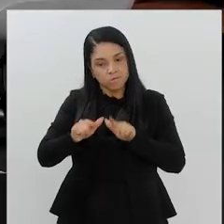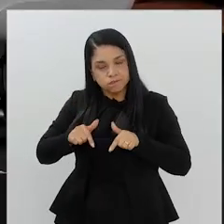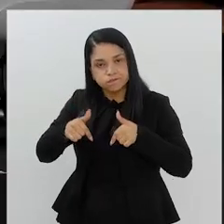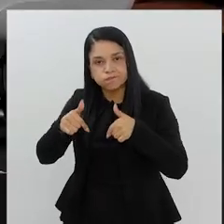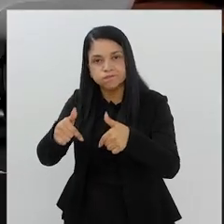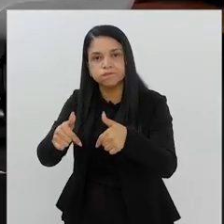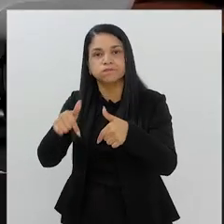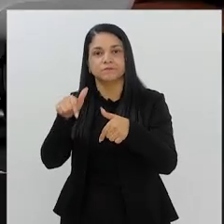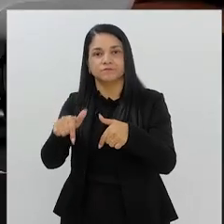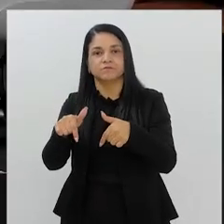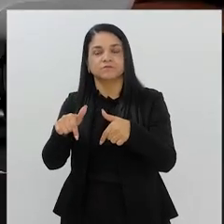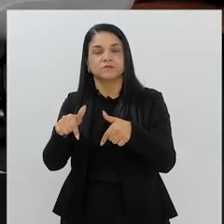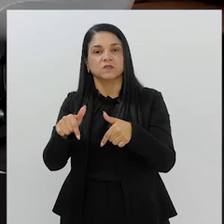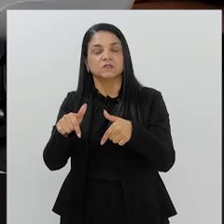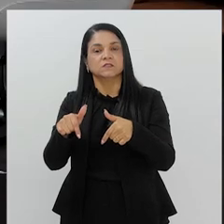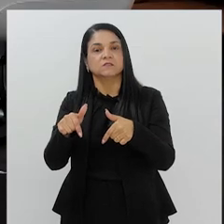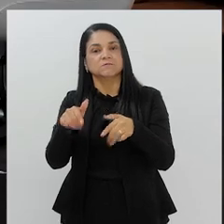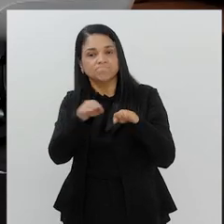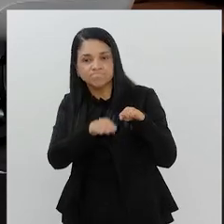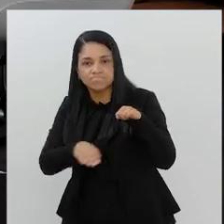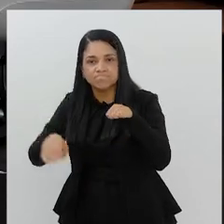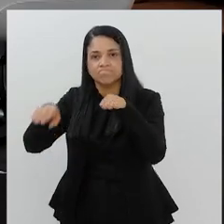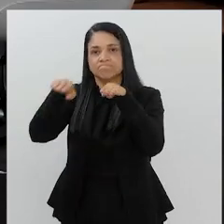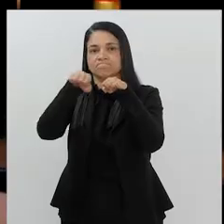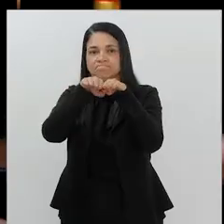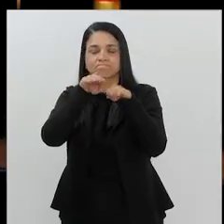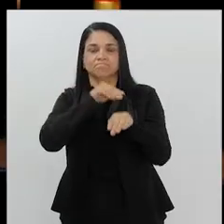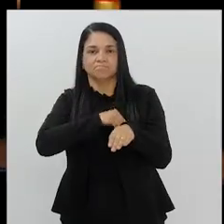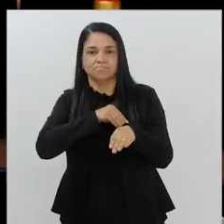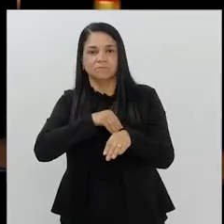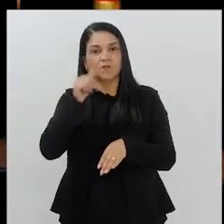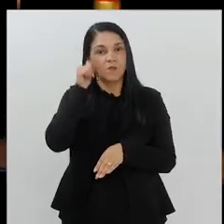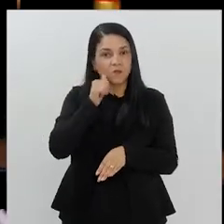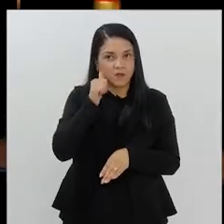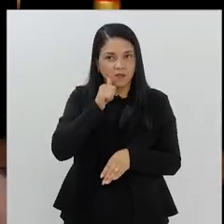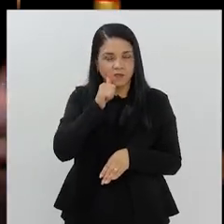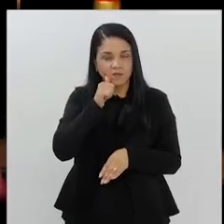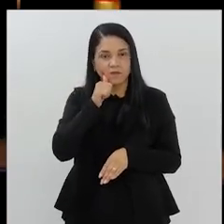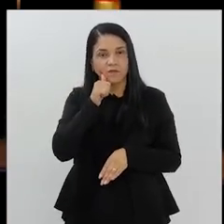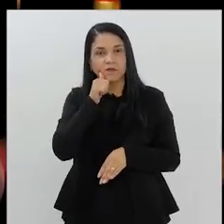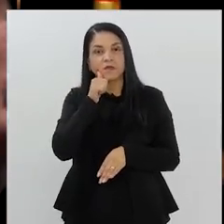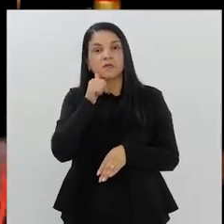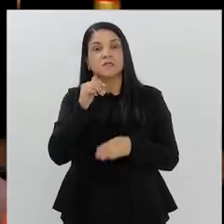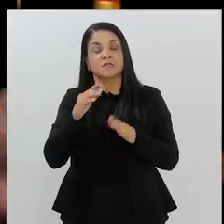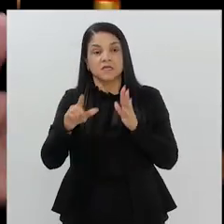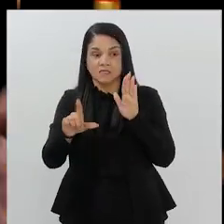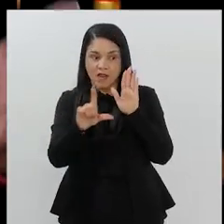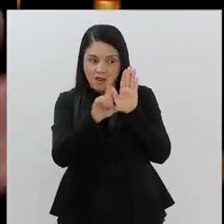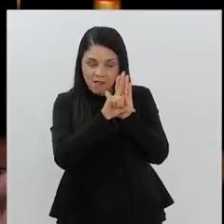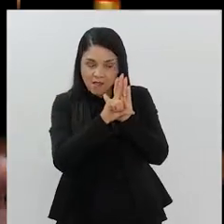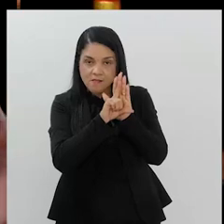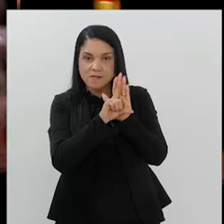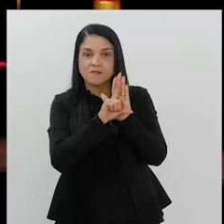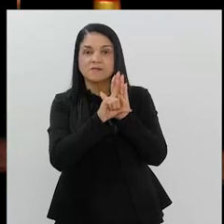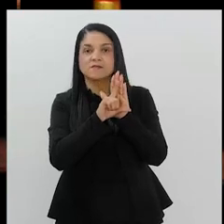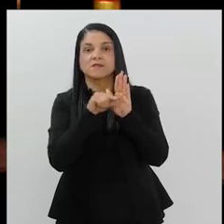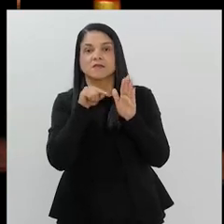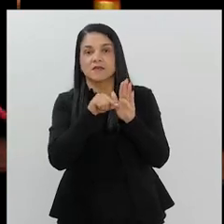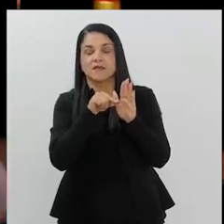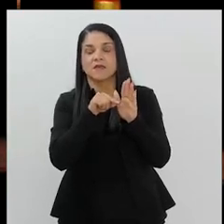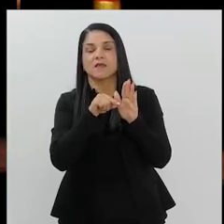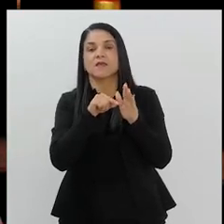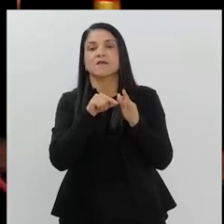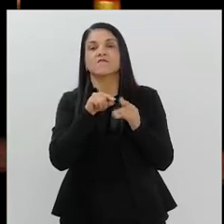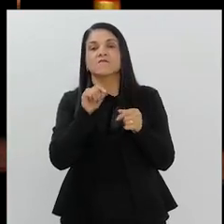papel de promover essa tão buscada in necessária a Equidade salarial portanto nesse caso específico dessa lei é